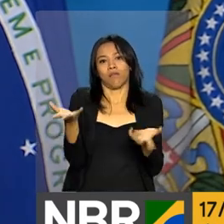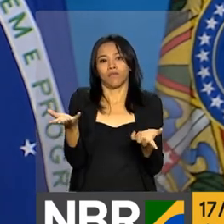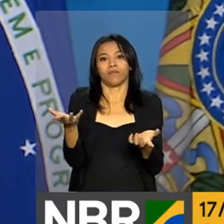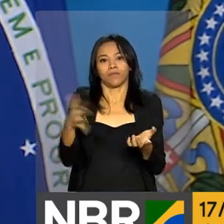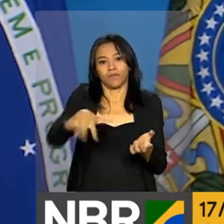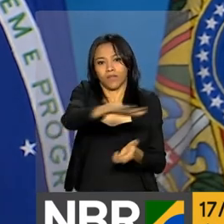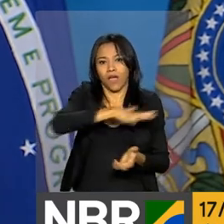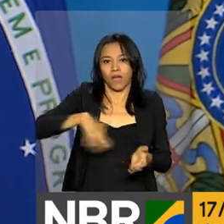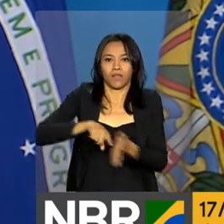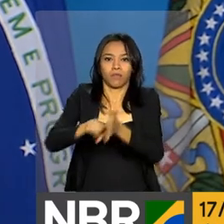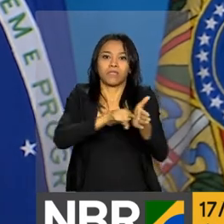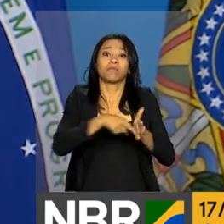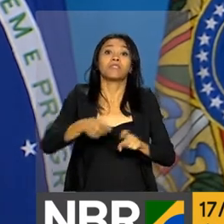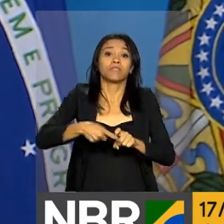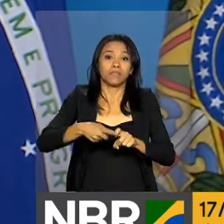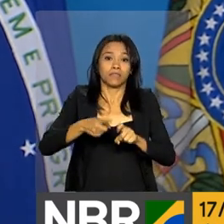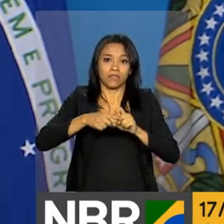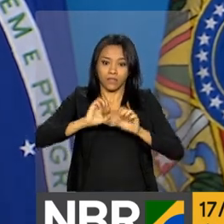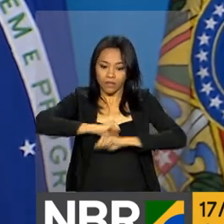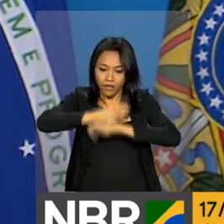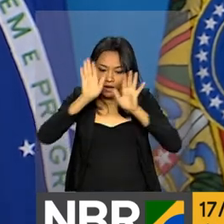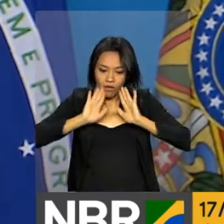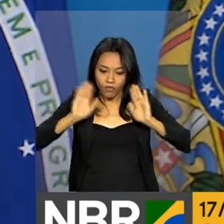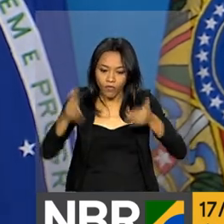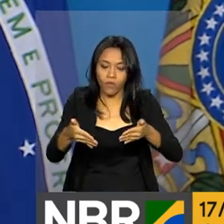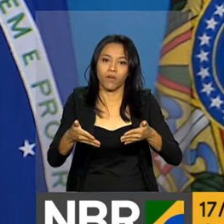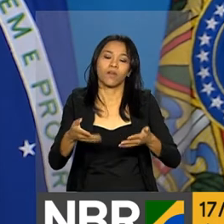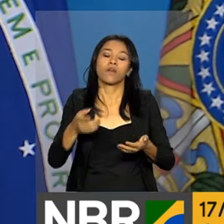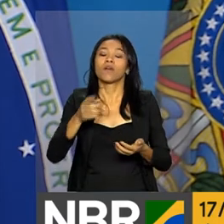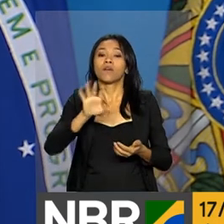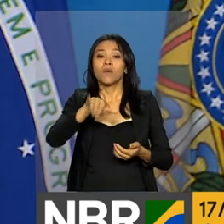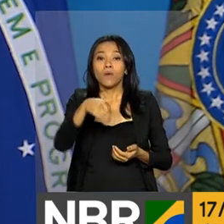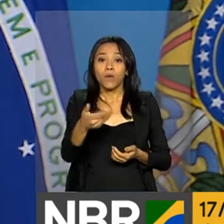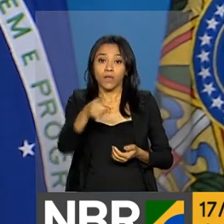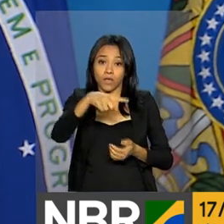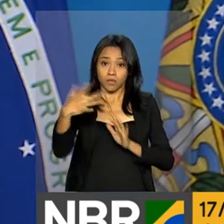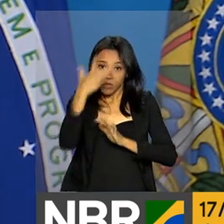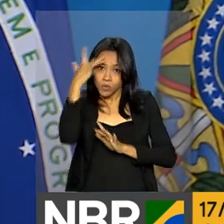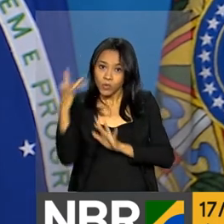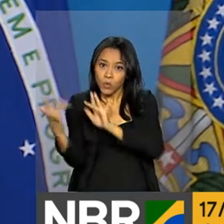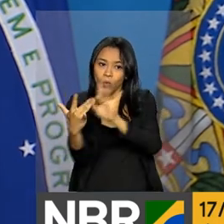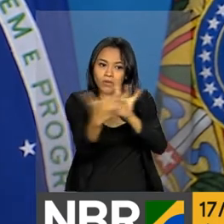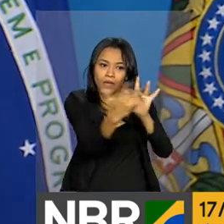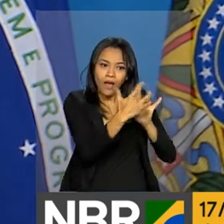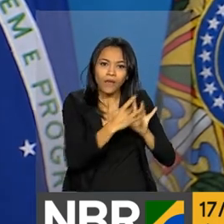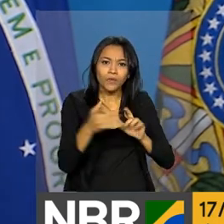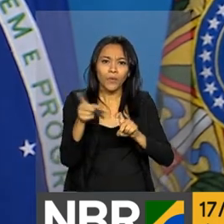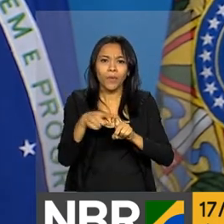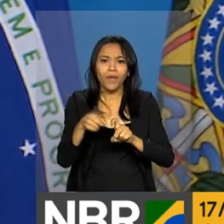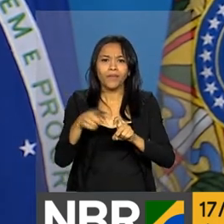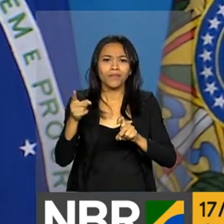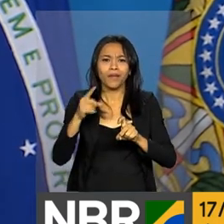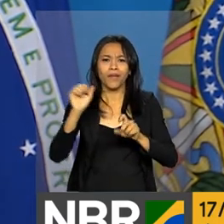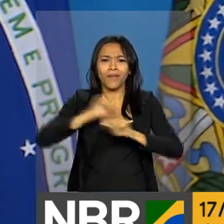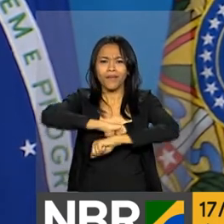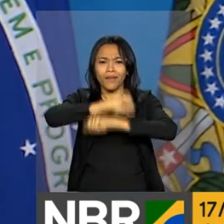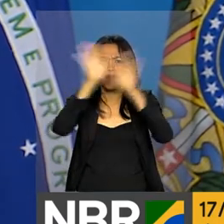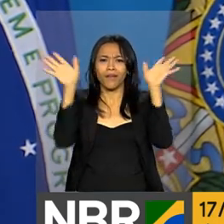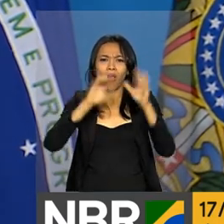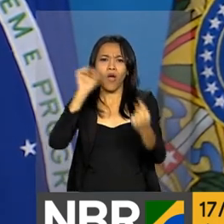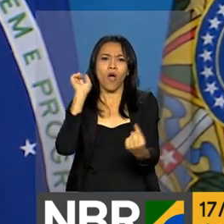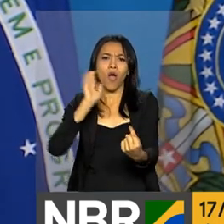vou dar aqui a minha impressão, colhida ao longo do tempo no contato com os médicos, o médico tem essa objetividade, senhor presidente,